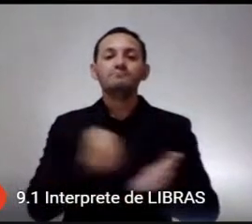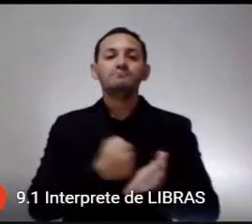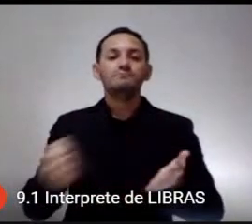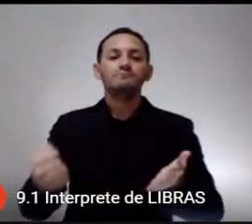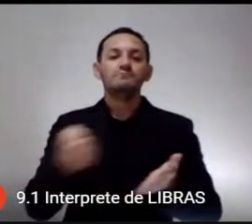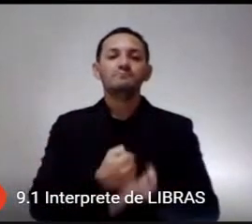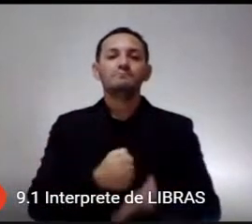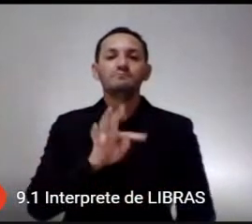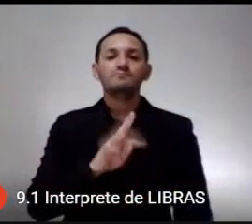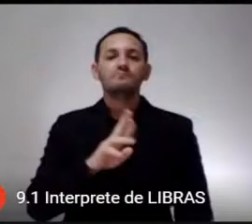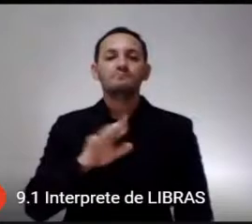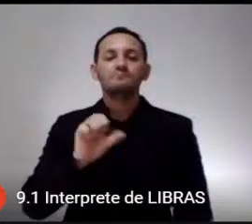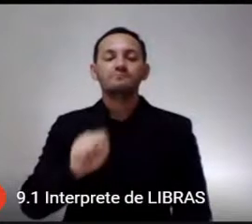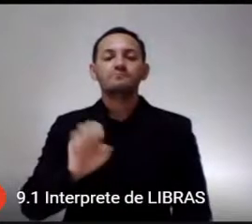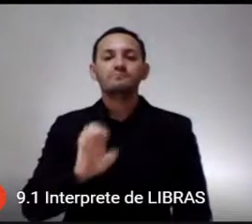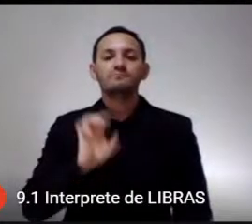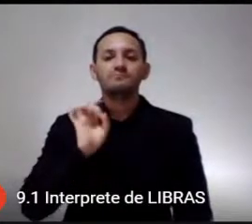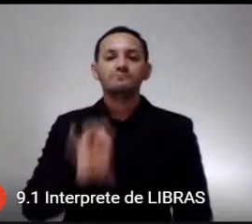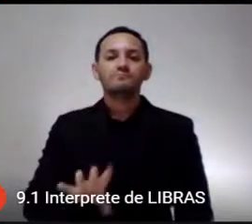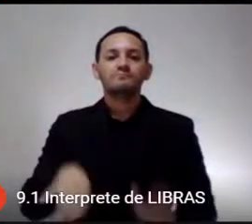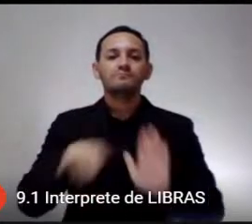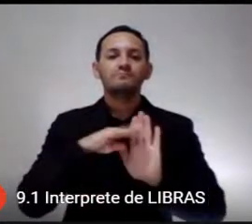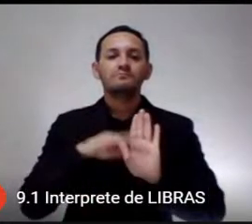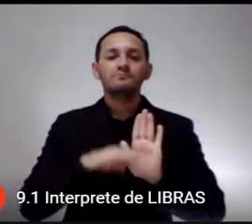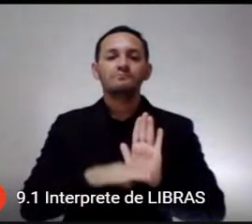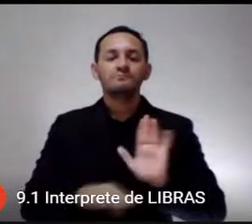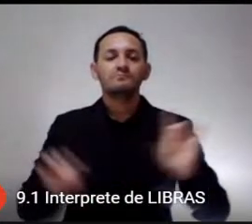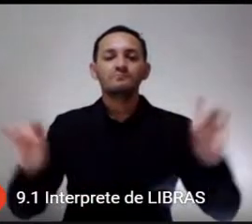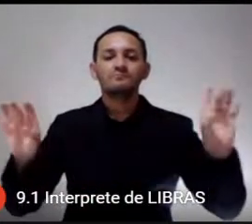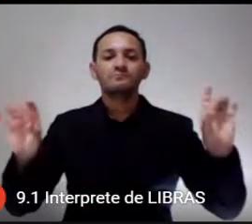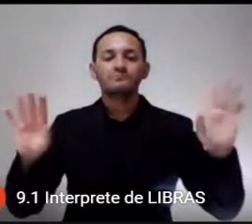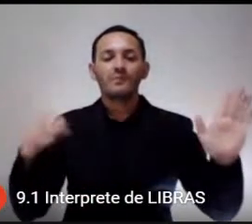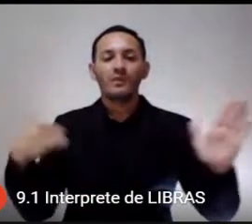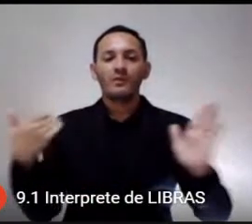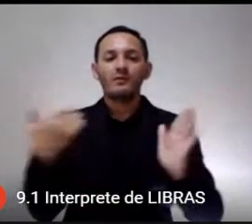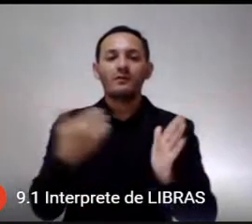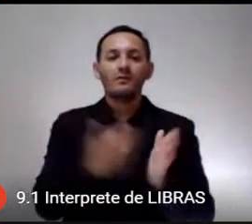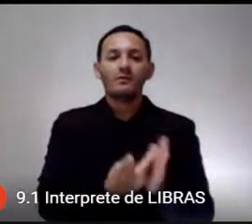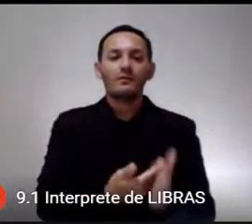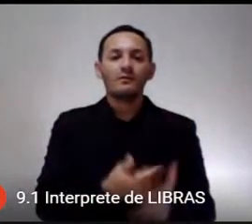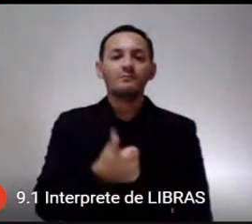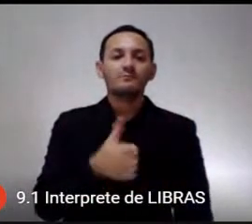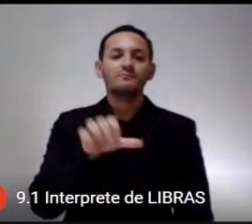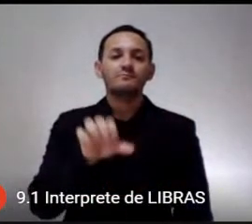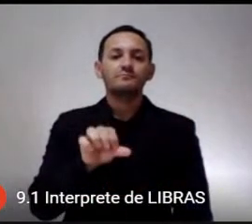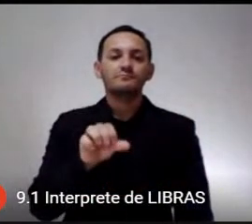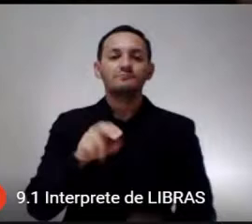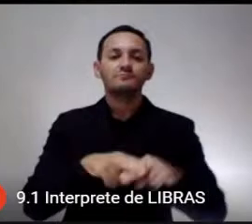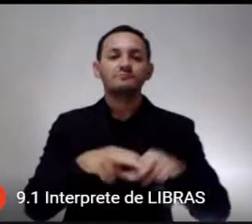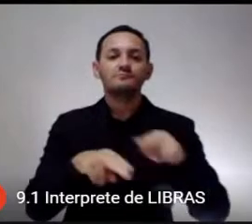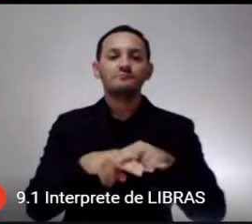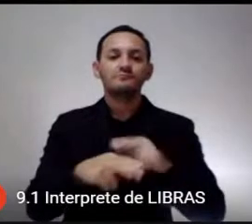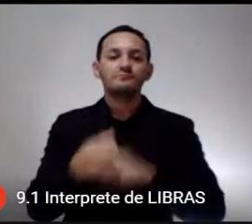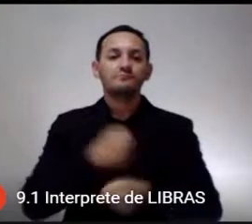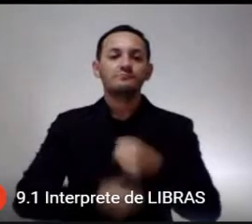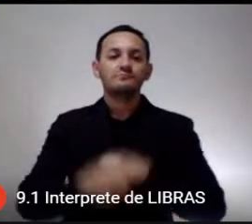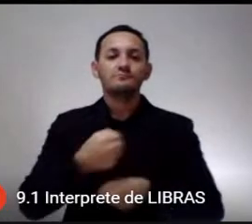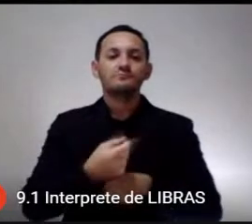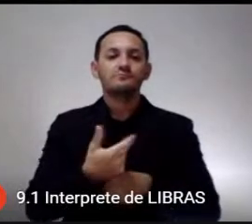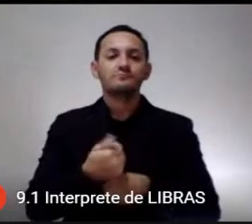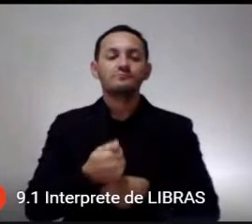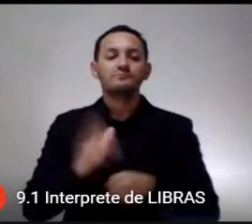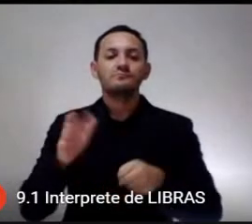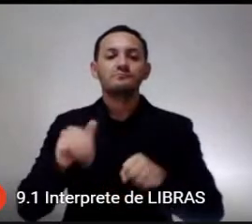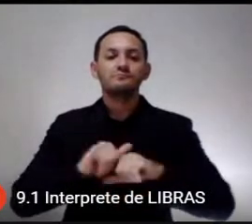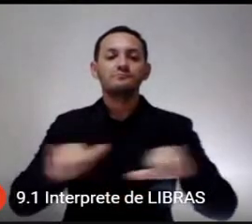estava autorizado a processar a lista especial até o dia 19 de junho de 2020, conforme portaria do